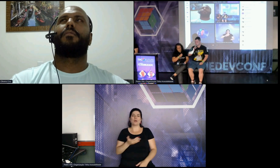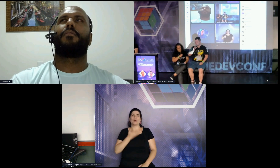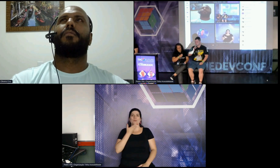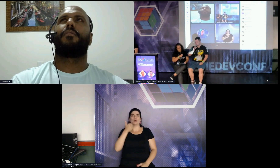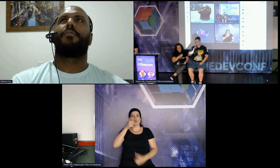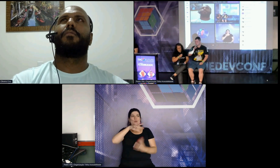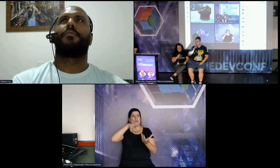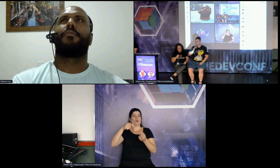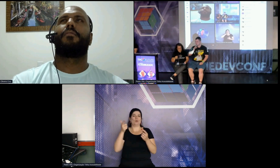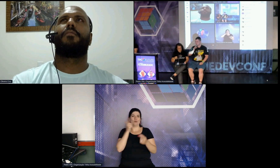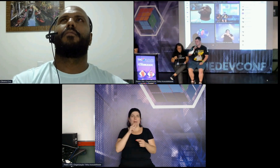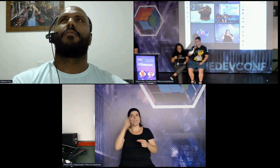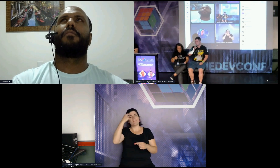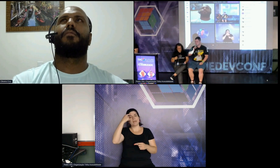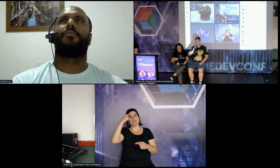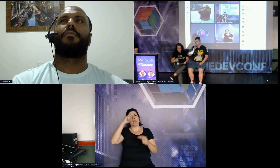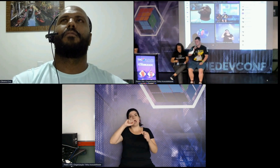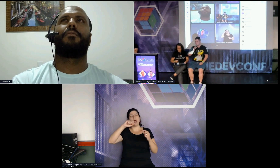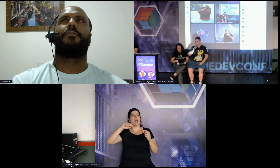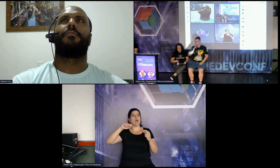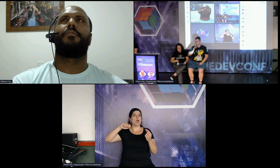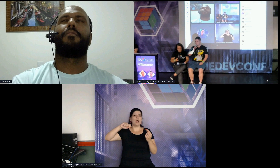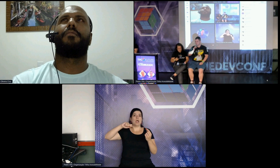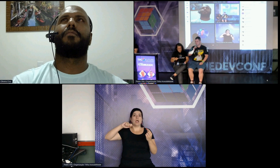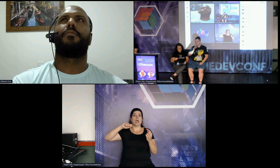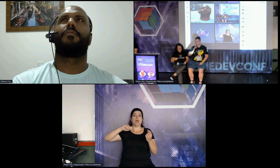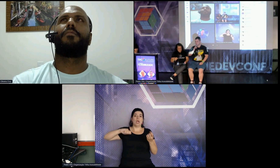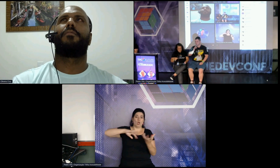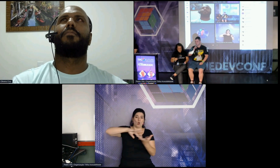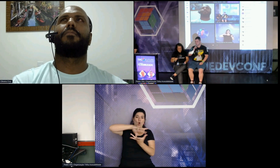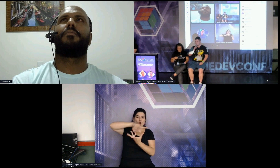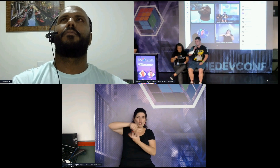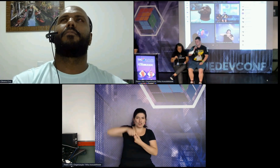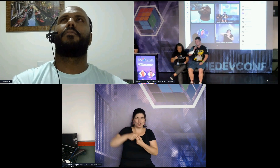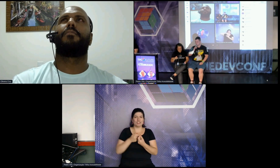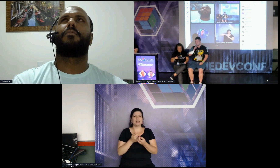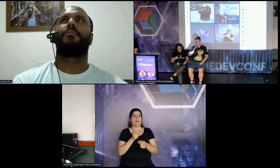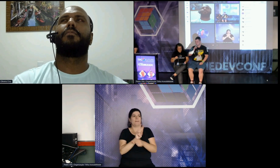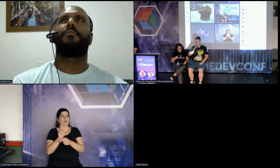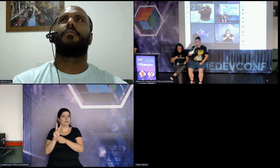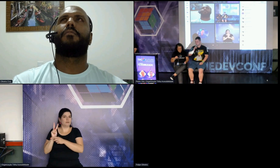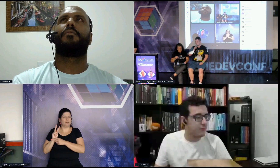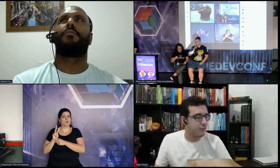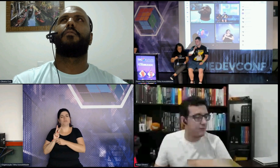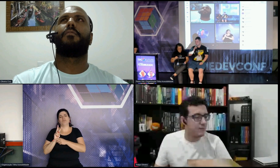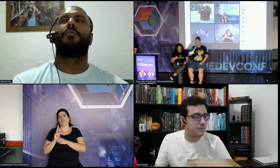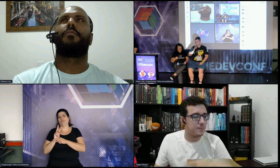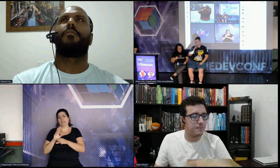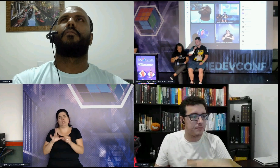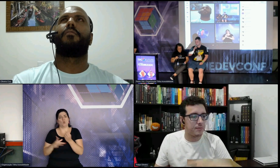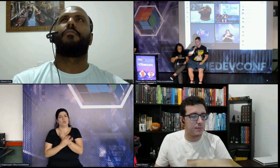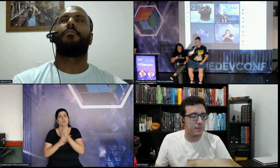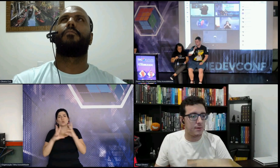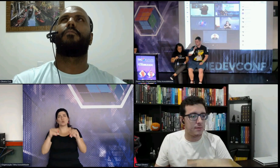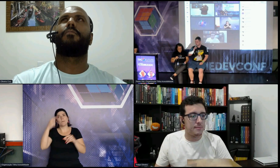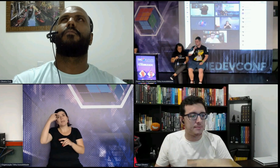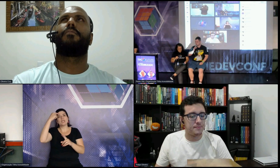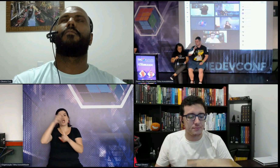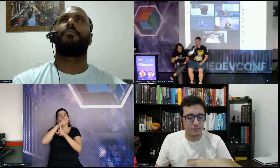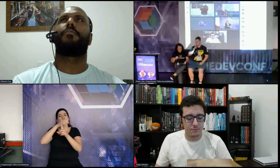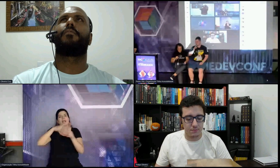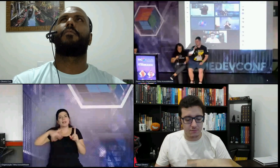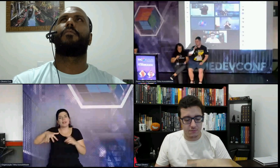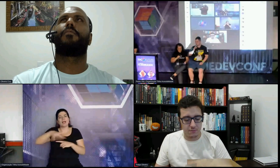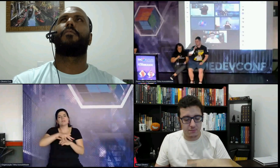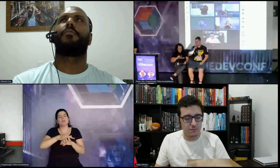gente pensa em ecologia, quando a gente pensa em segurança, quando a gente pensa em tudo, em sociedade, a gente pensa no